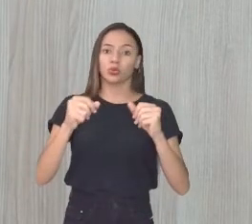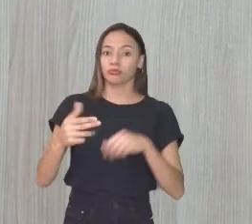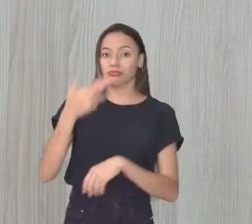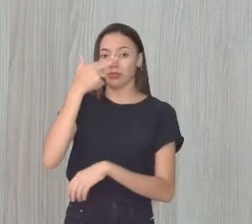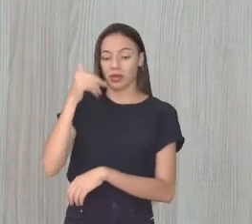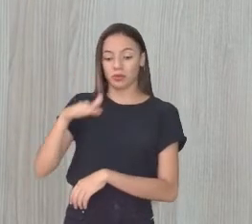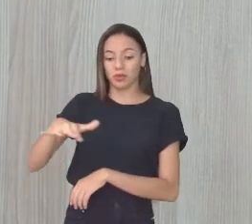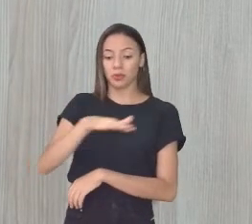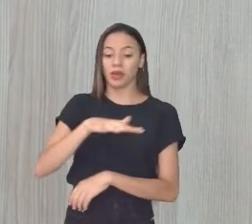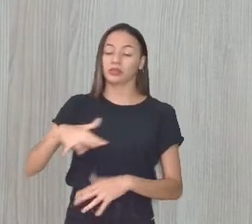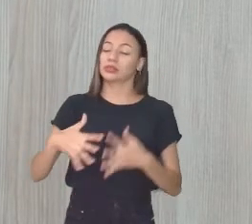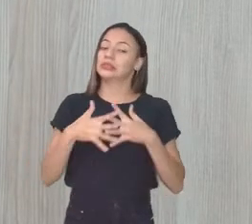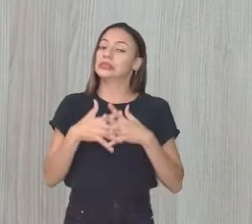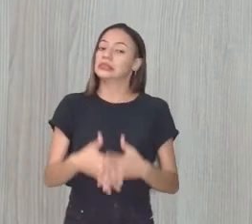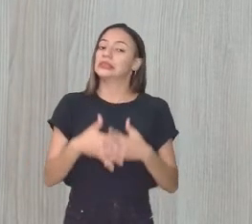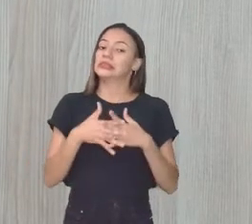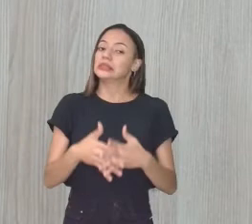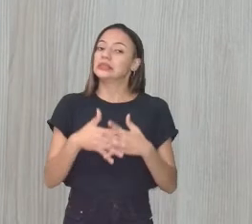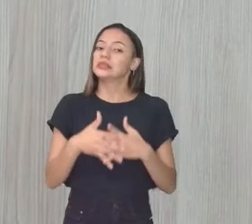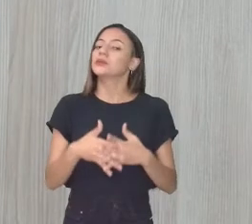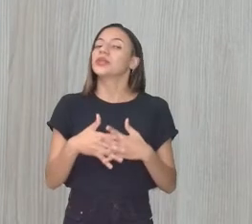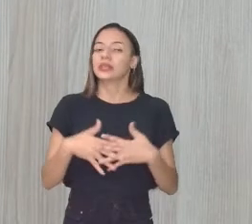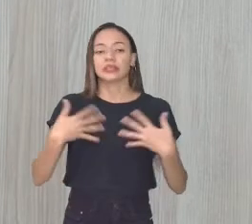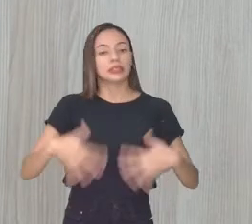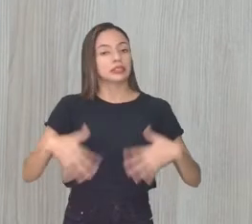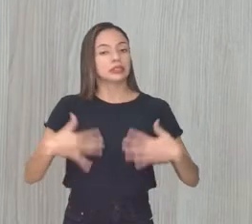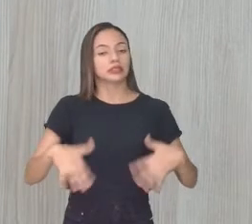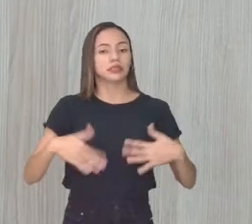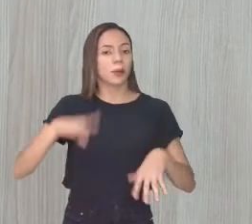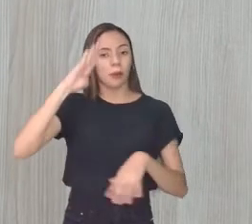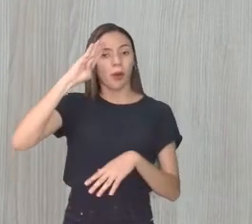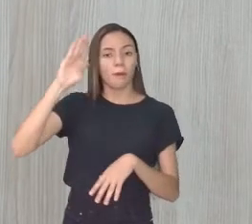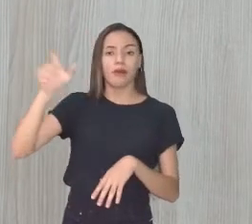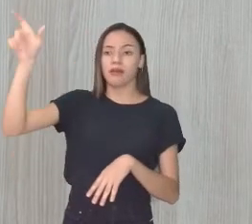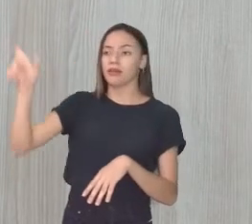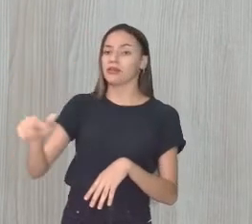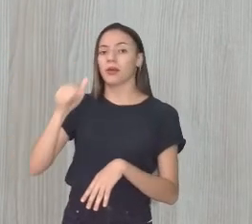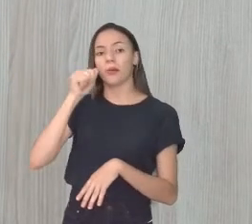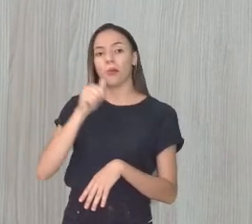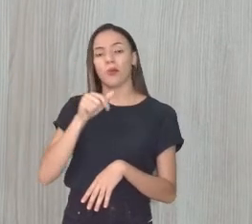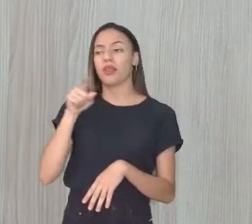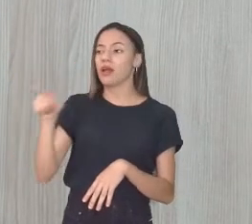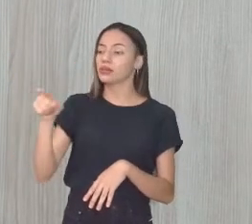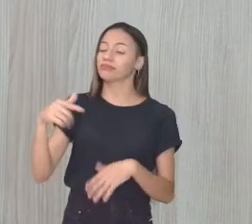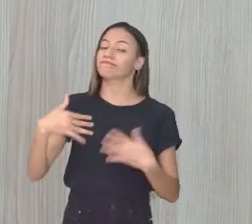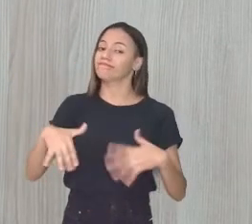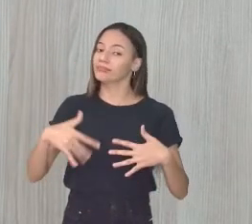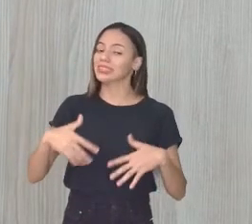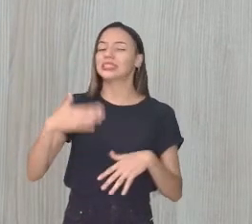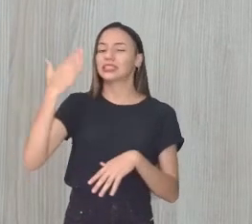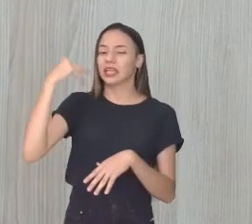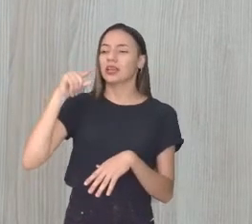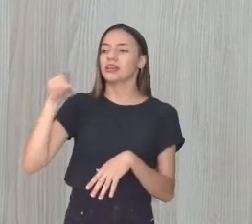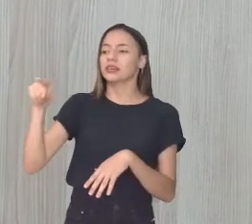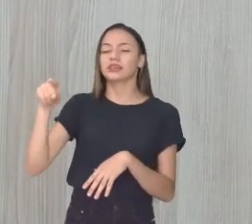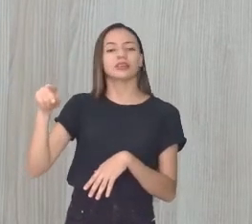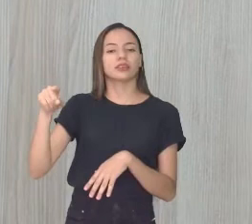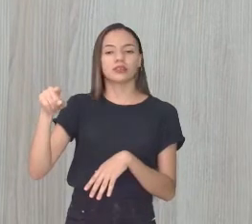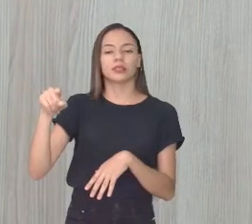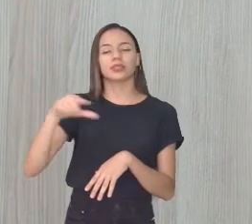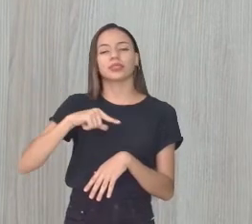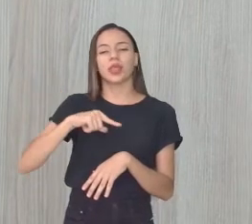bem complicado, viu? Essa questão aí, principalmente para as mulheres, que a gente sabe que ainda existe, né, essa